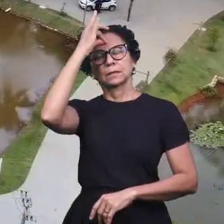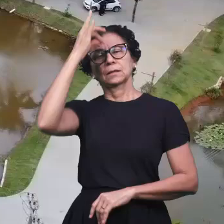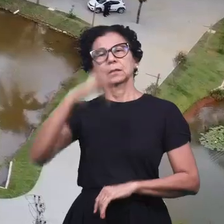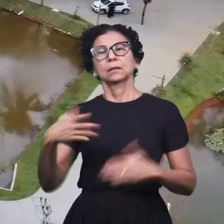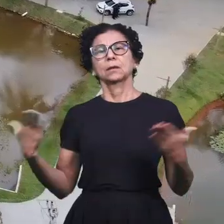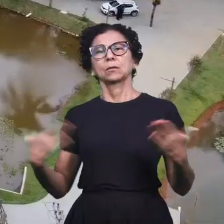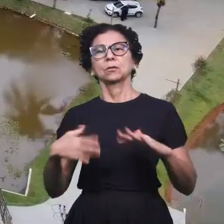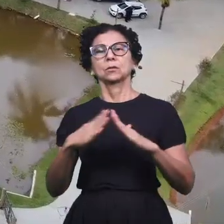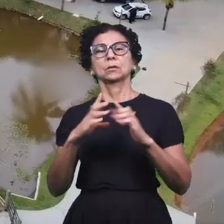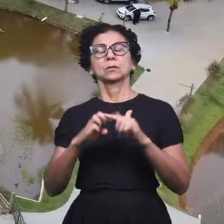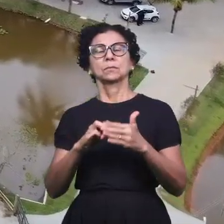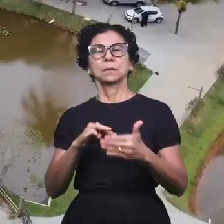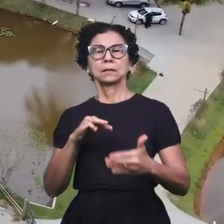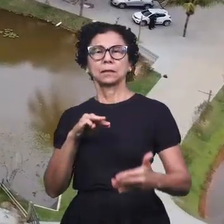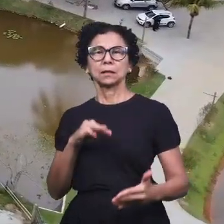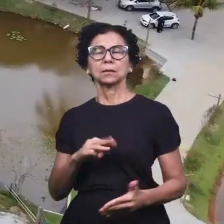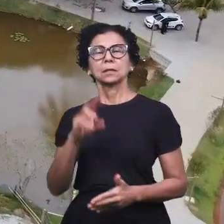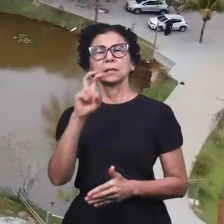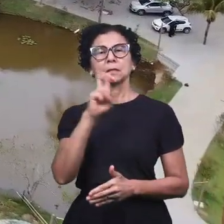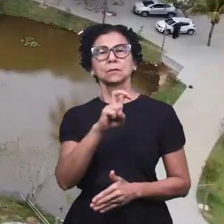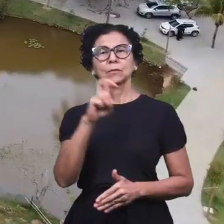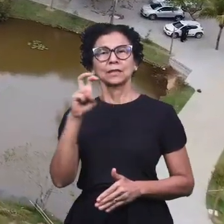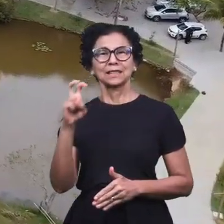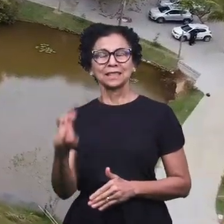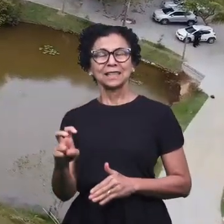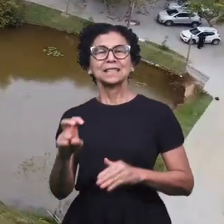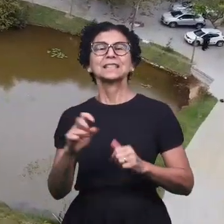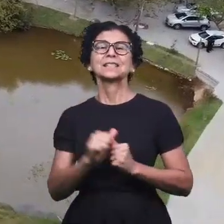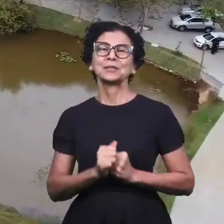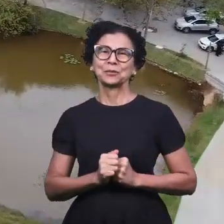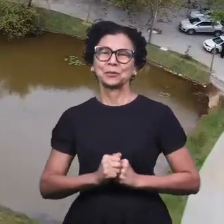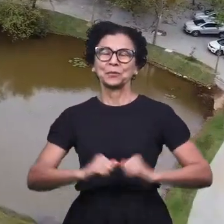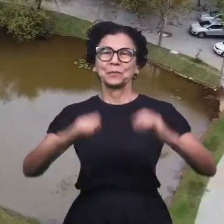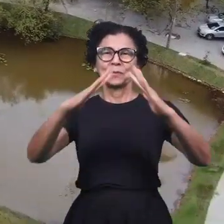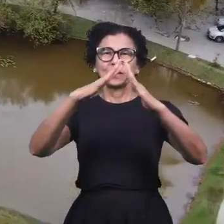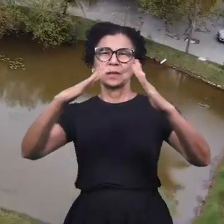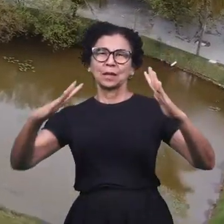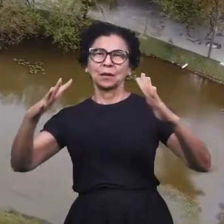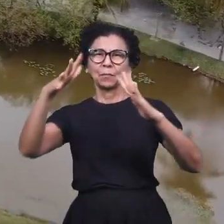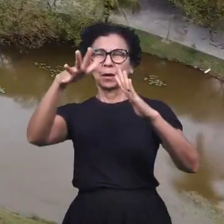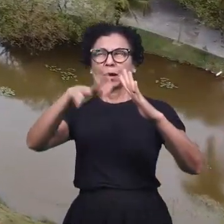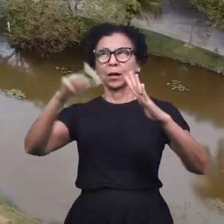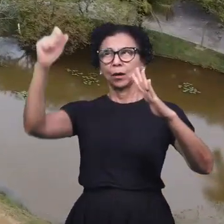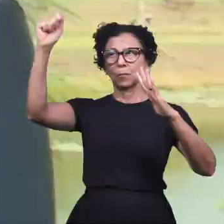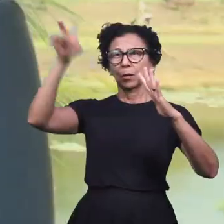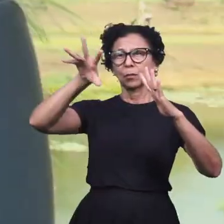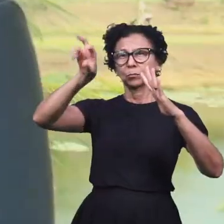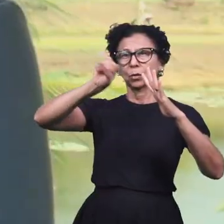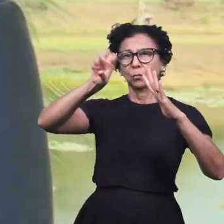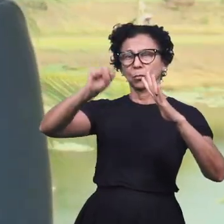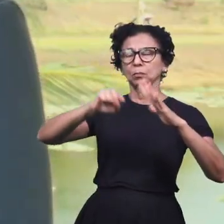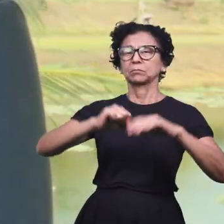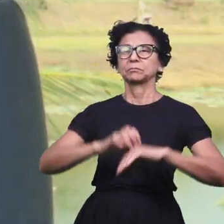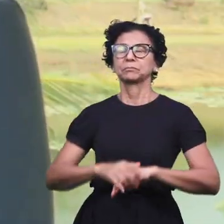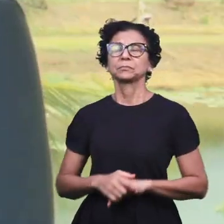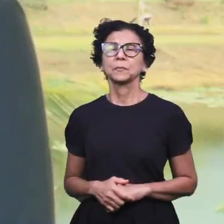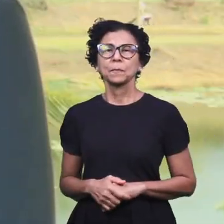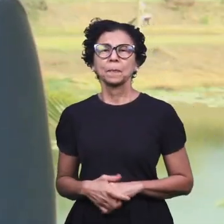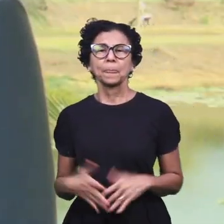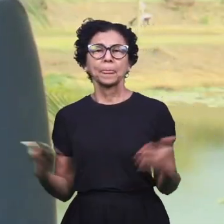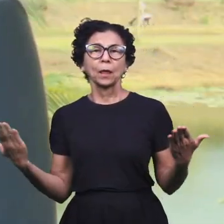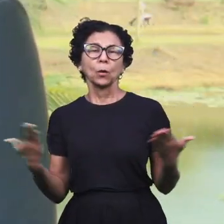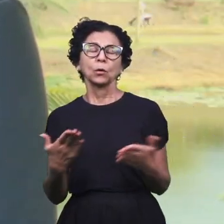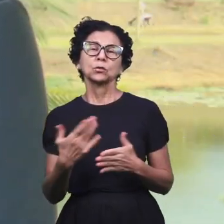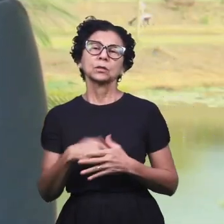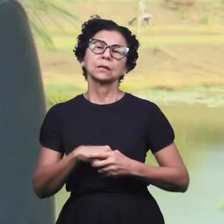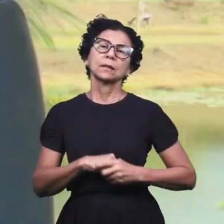a Igreja Cristã Maranata tem 55 usinas instaladas em todo o Brasil, até o momento. E hoje nós temos usinas